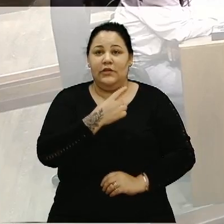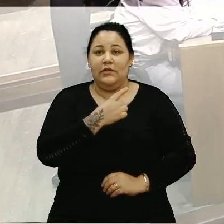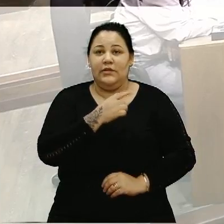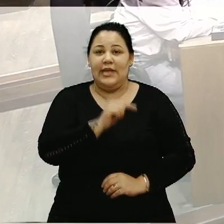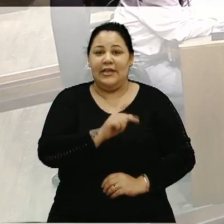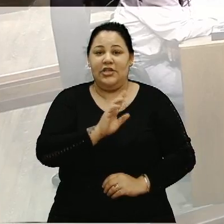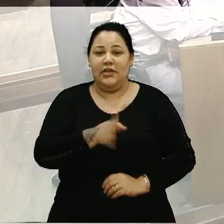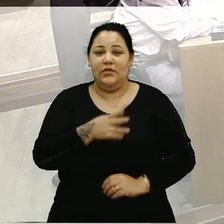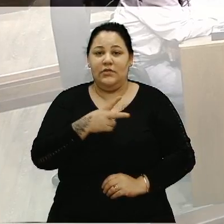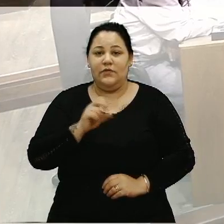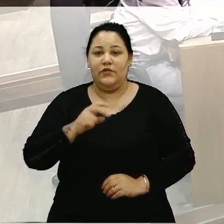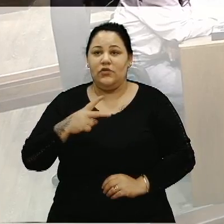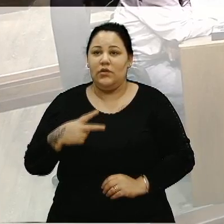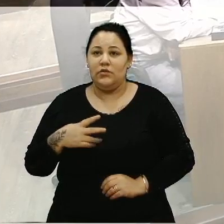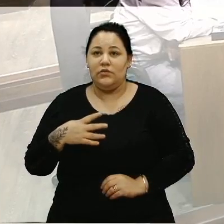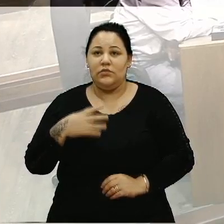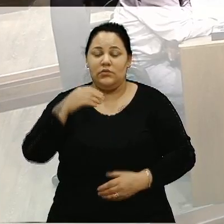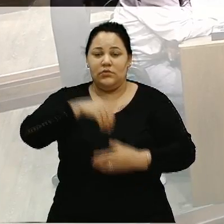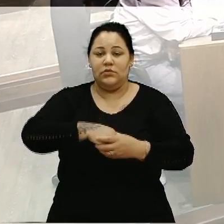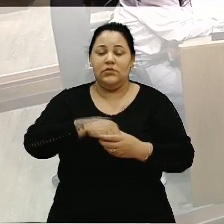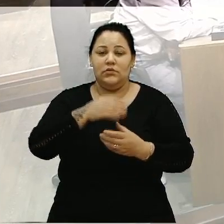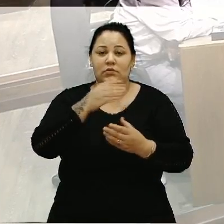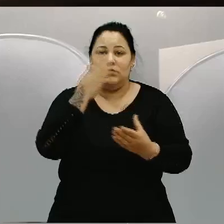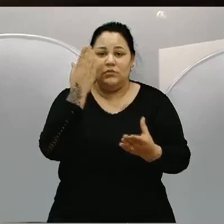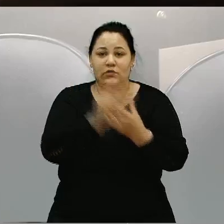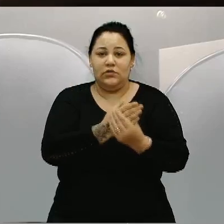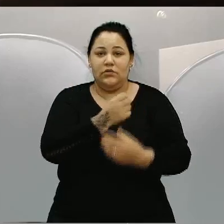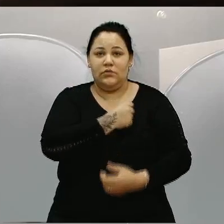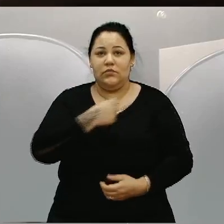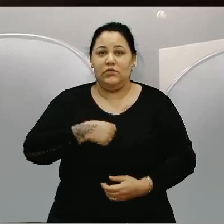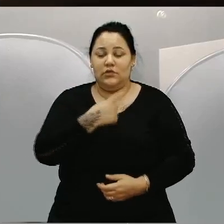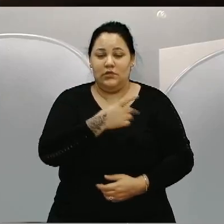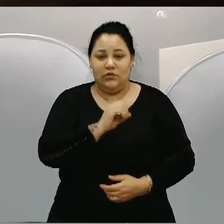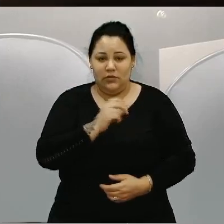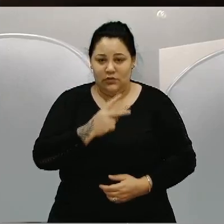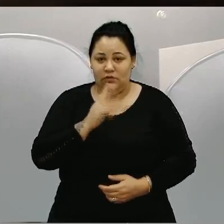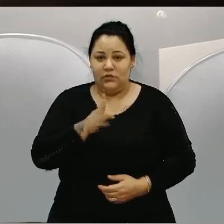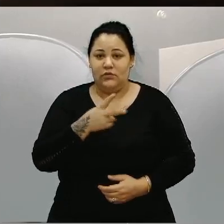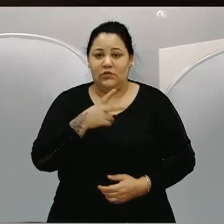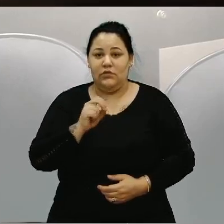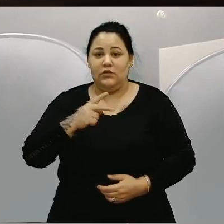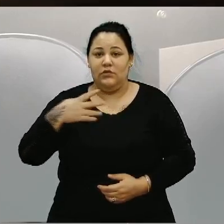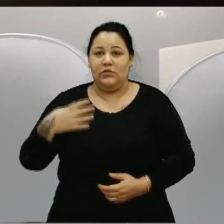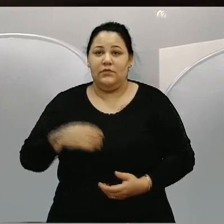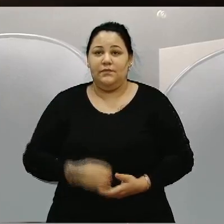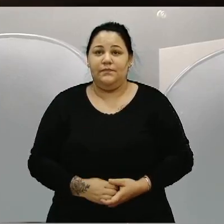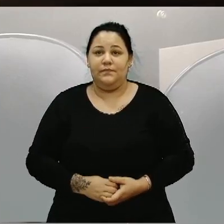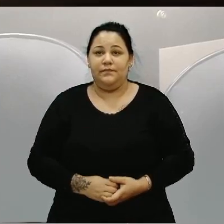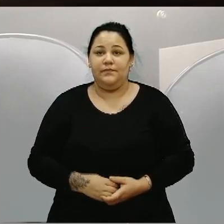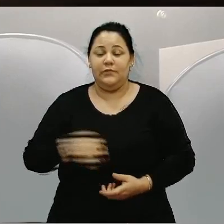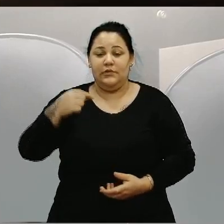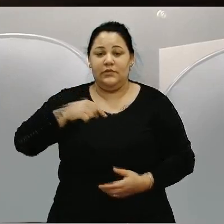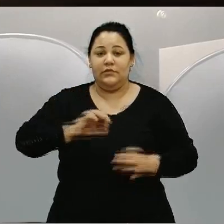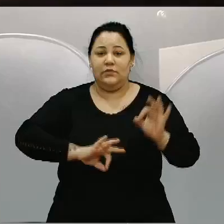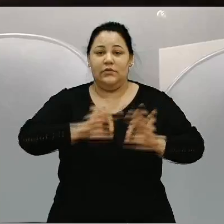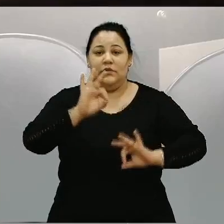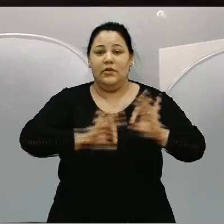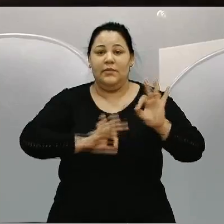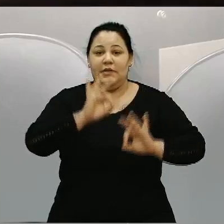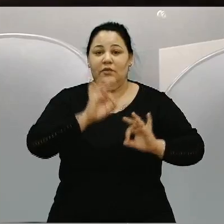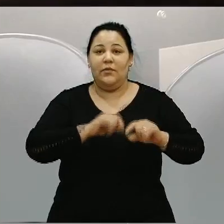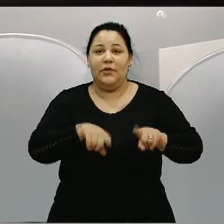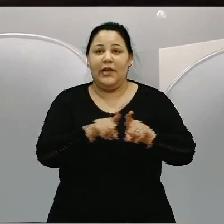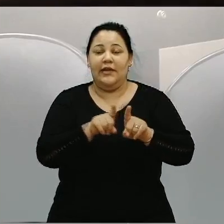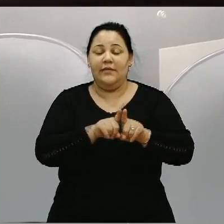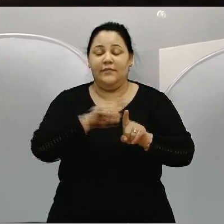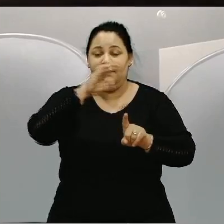7/2024, contido no processo número 102/2024. O presente projeto de decreto legislativo